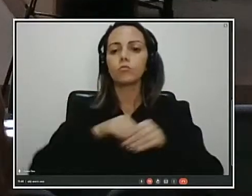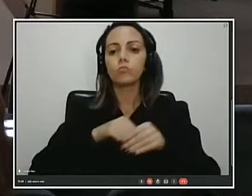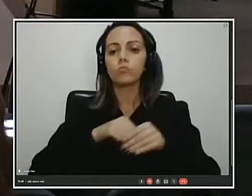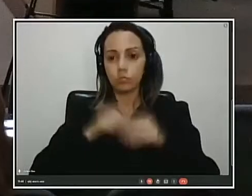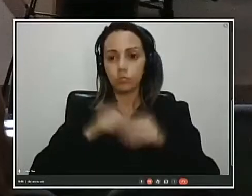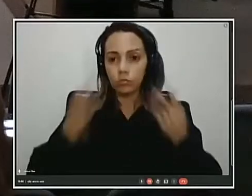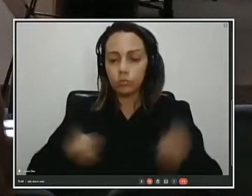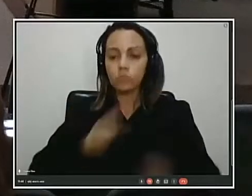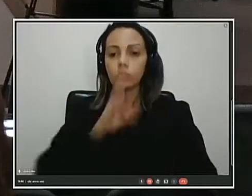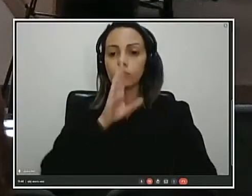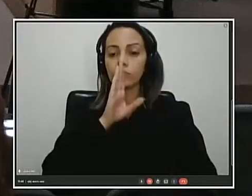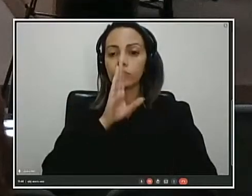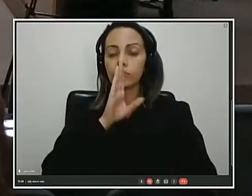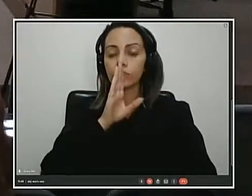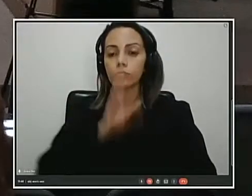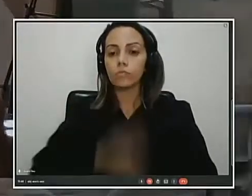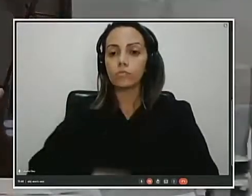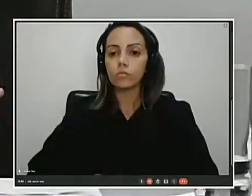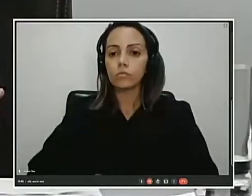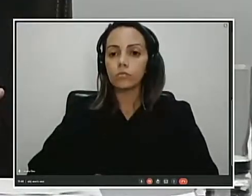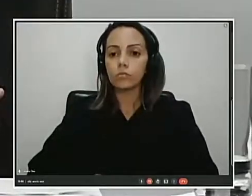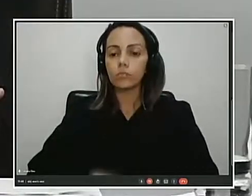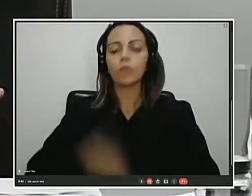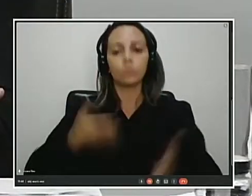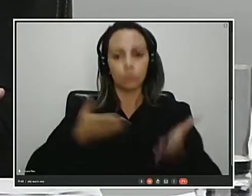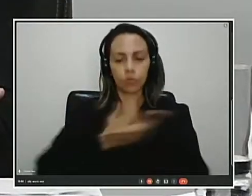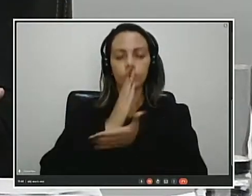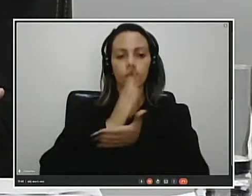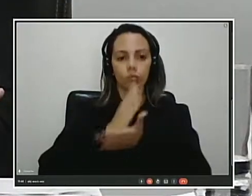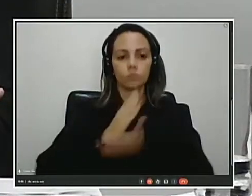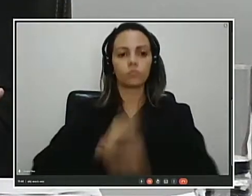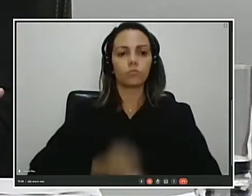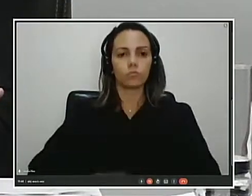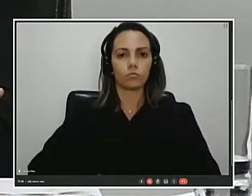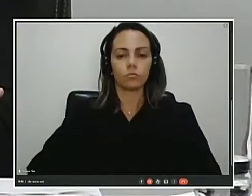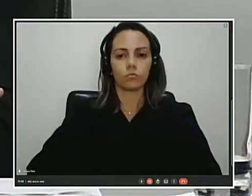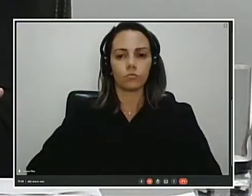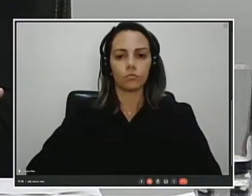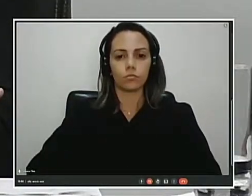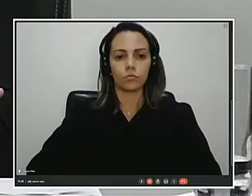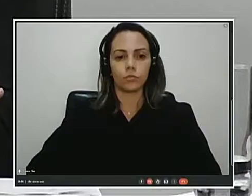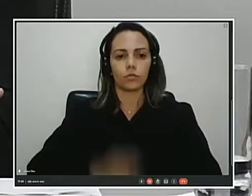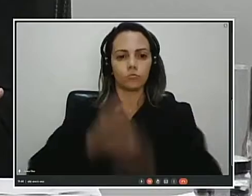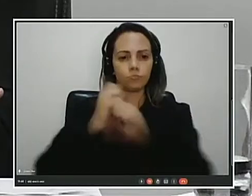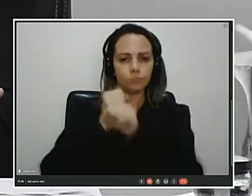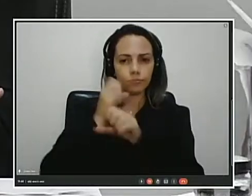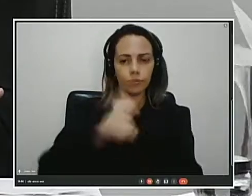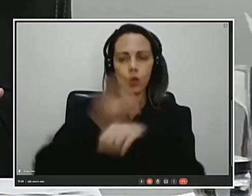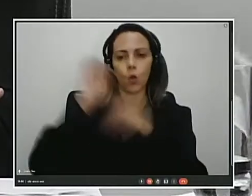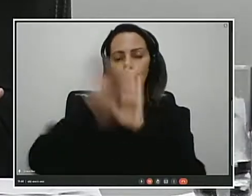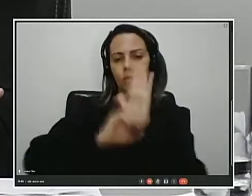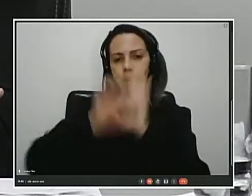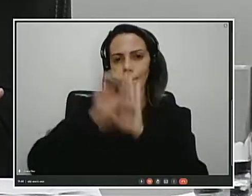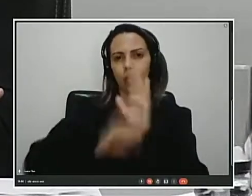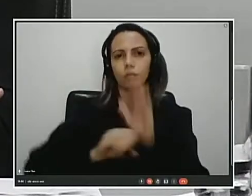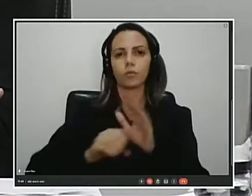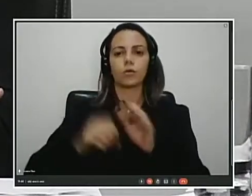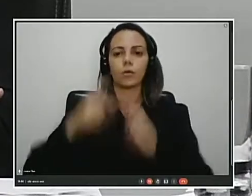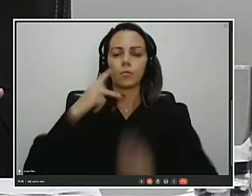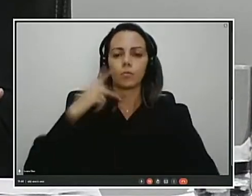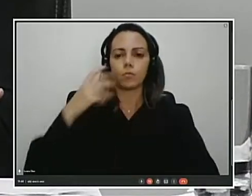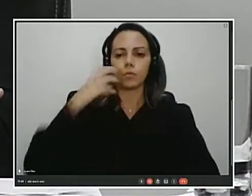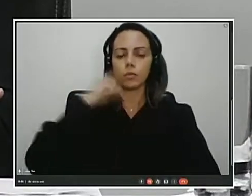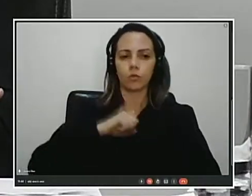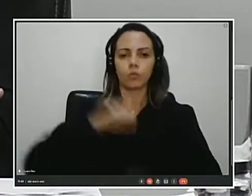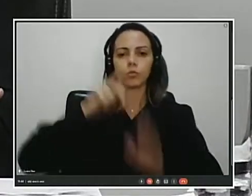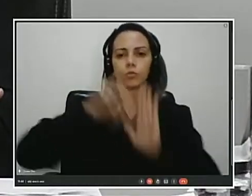aprovam, permaneçam como estão. Aprovado o parecer fundamentado da Comissão de Finanças, Orçamento e Patrimônio, favorável ao projeto de